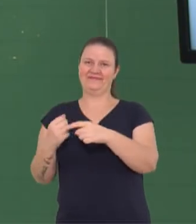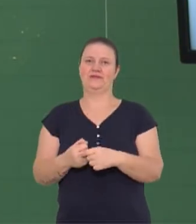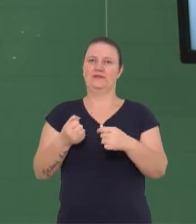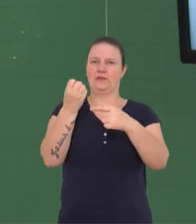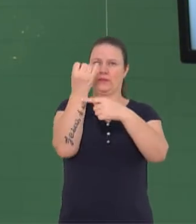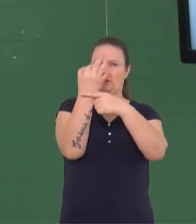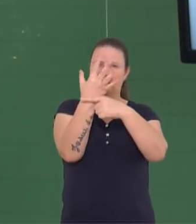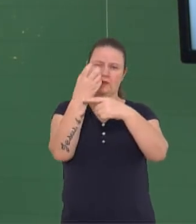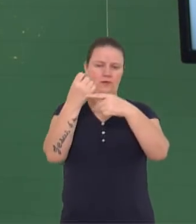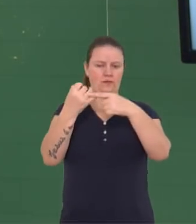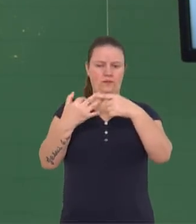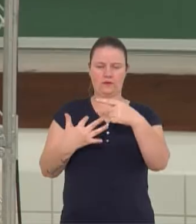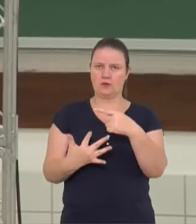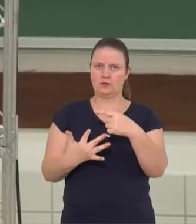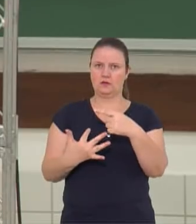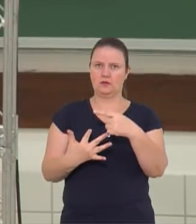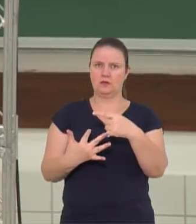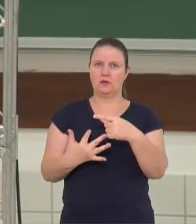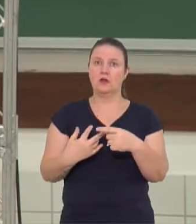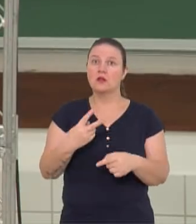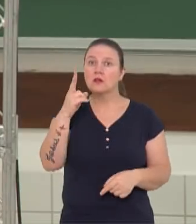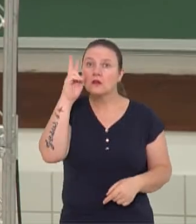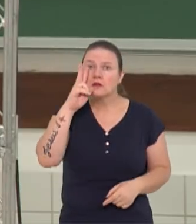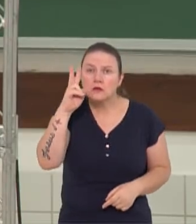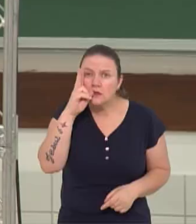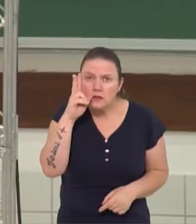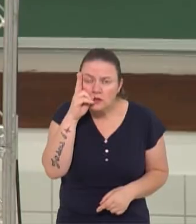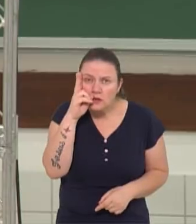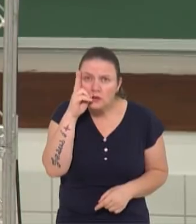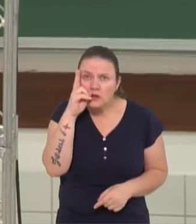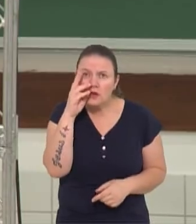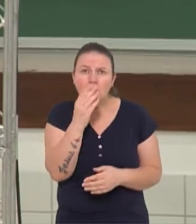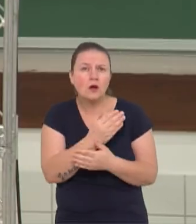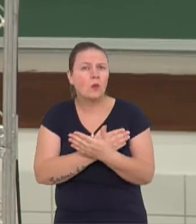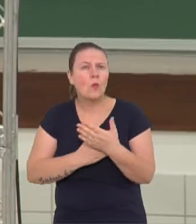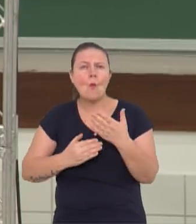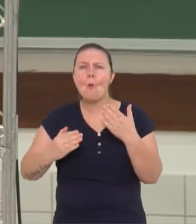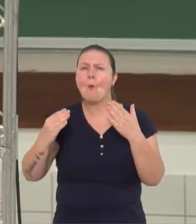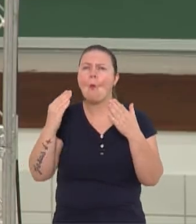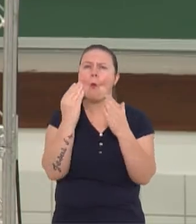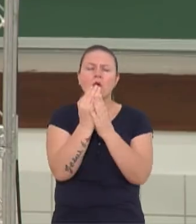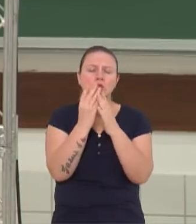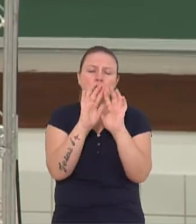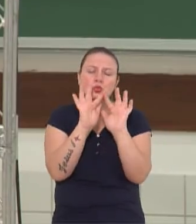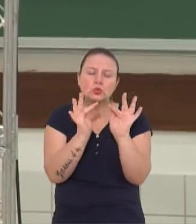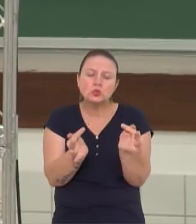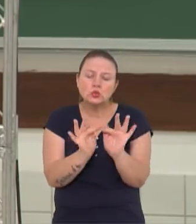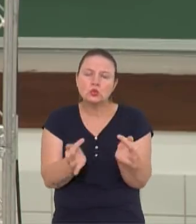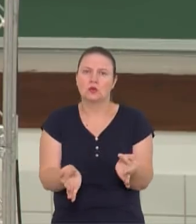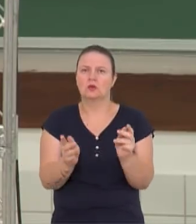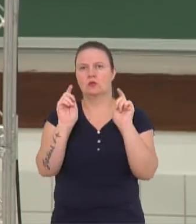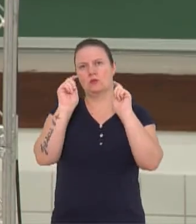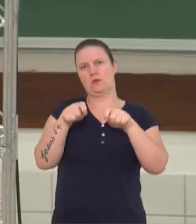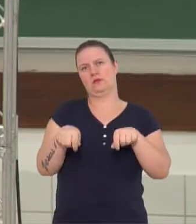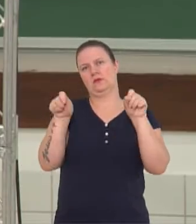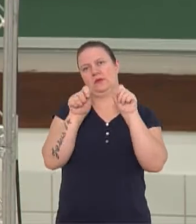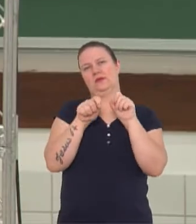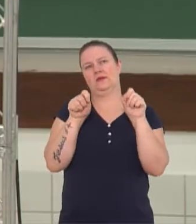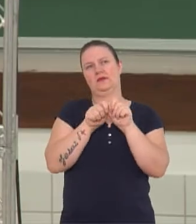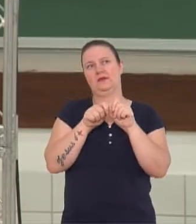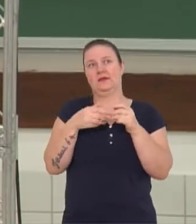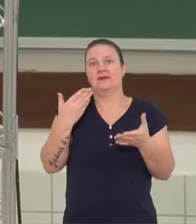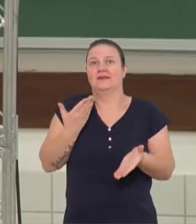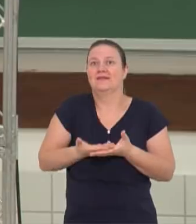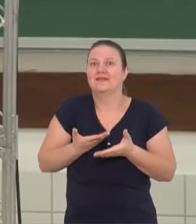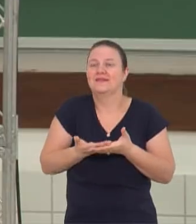fração irredutível, não esqueçam, é a fração mais simplificada possível. Tudo bem? Então, nessa